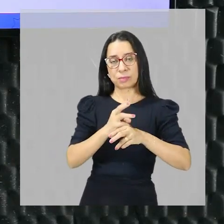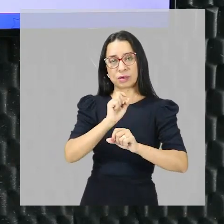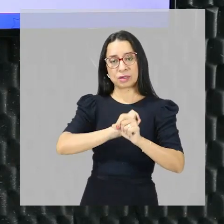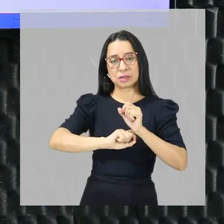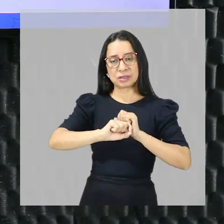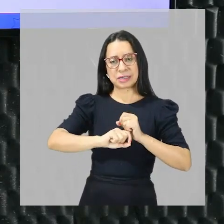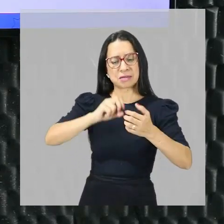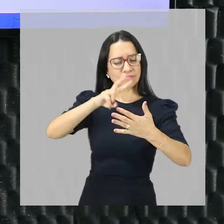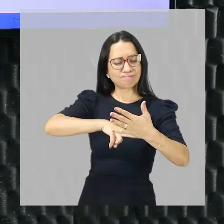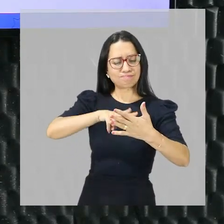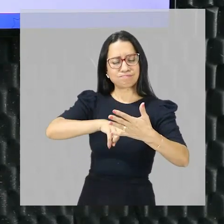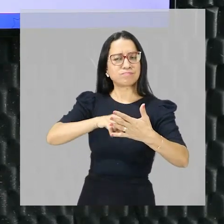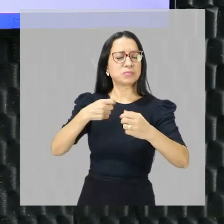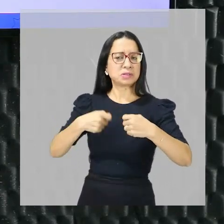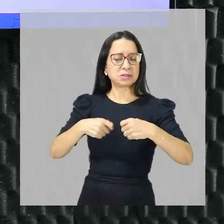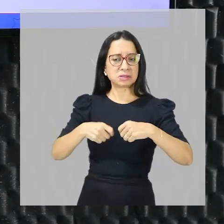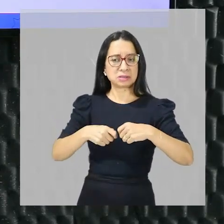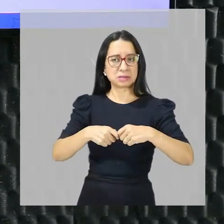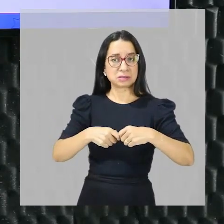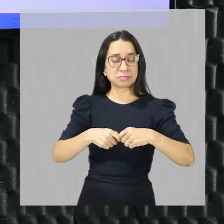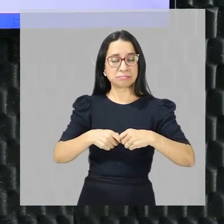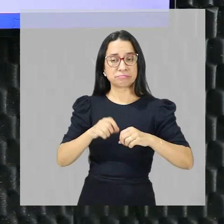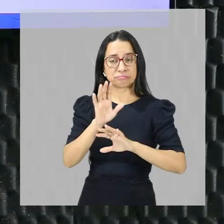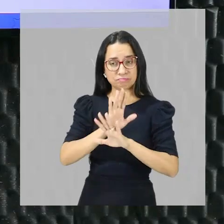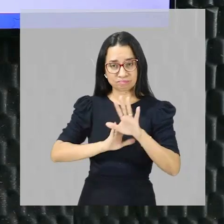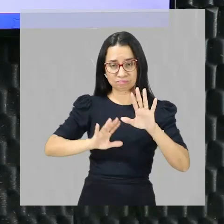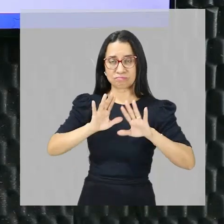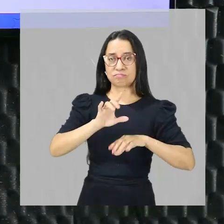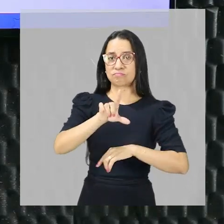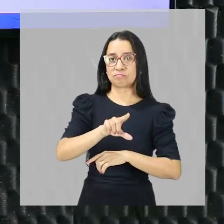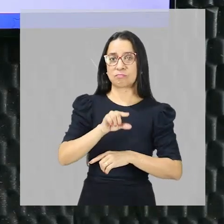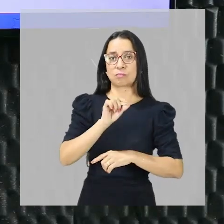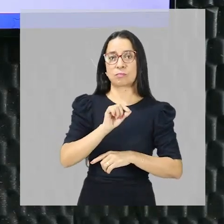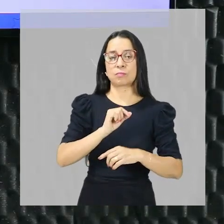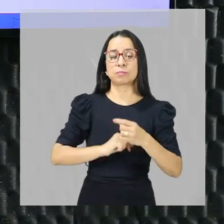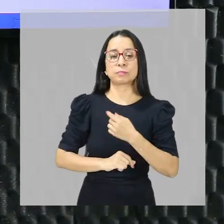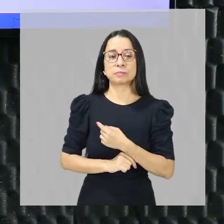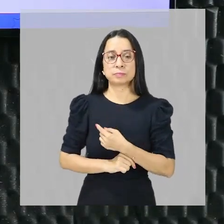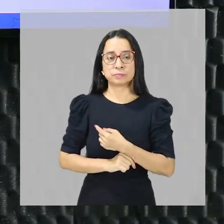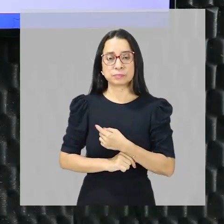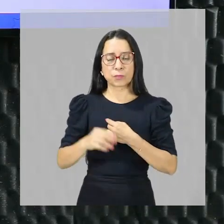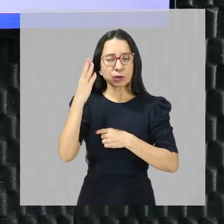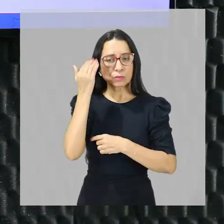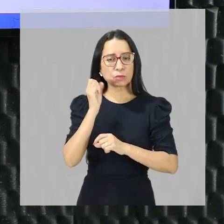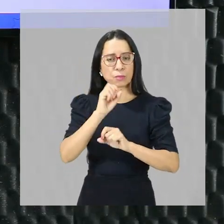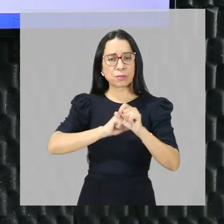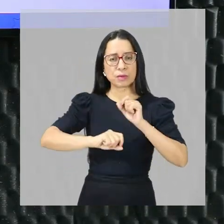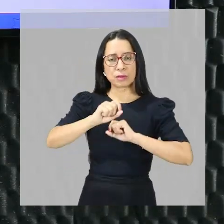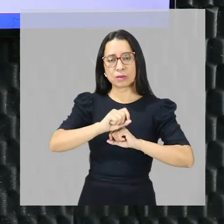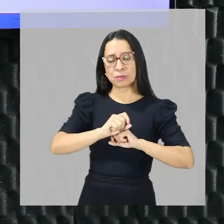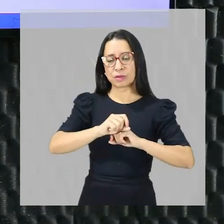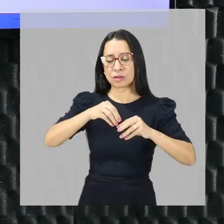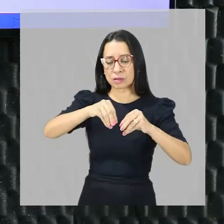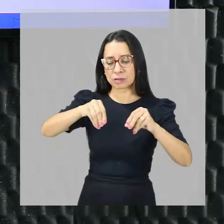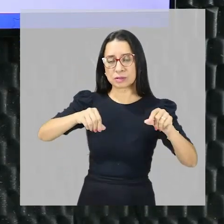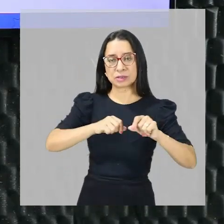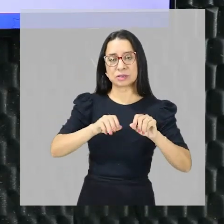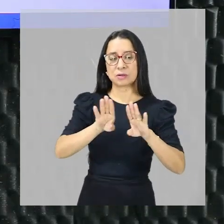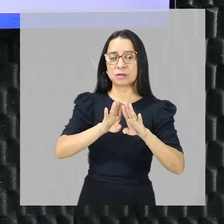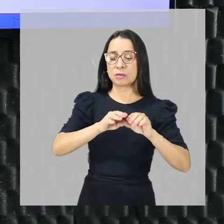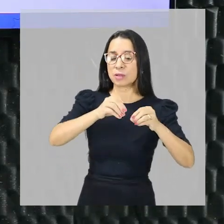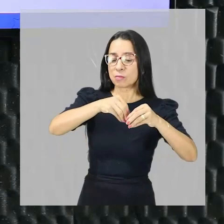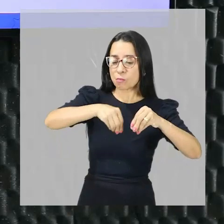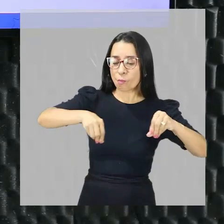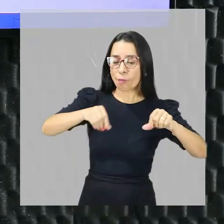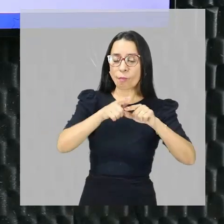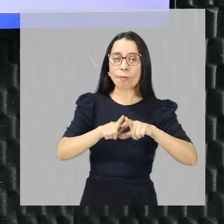né, desertificação e arenização pode ser respectivo por quê? Aí tu vai descrever, se tu souber o que é arenização e desertificação, não precisa obrigatoriamente ir,